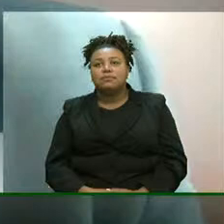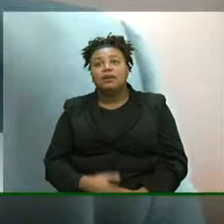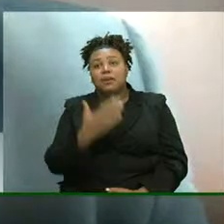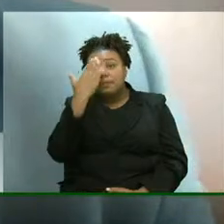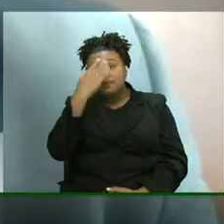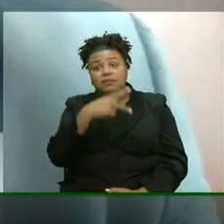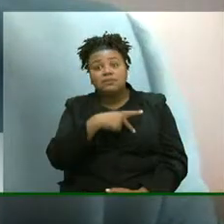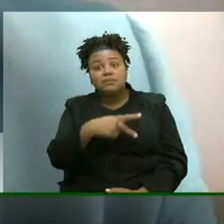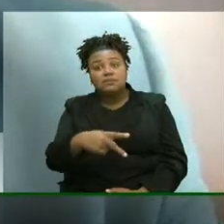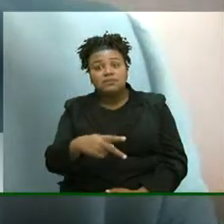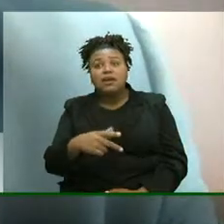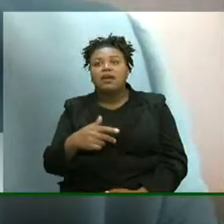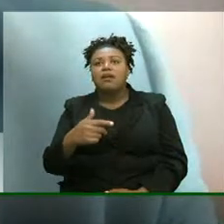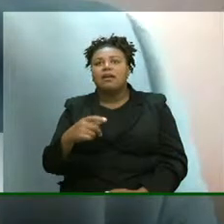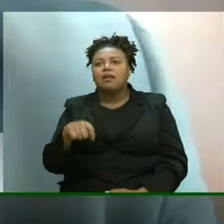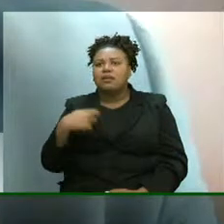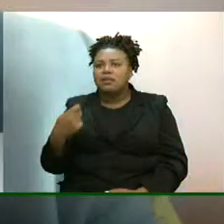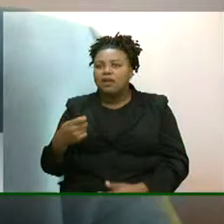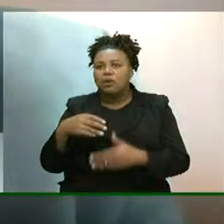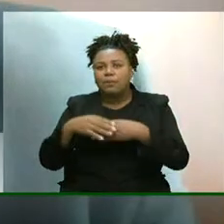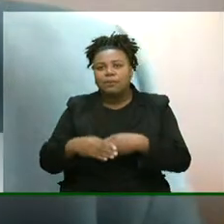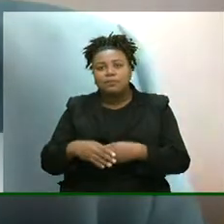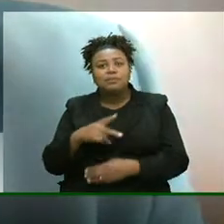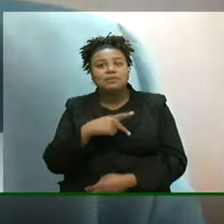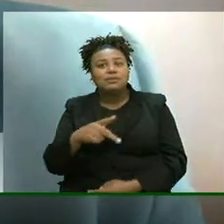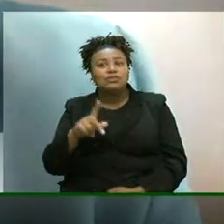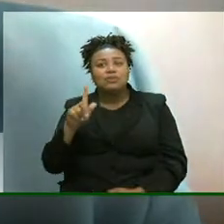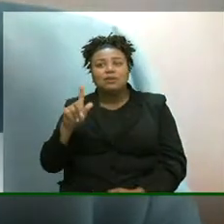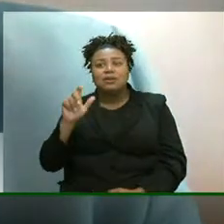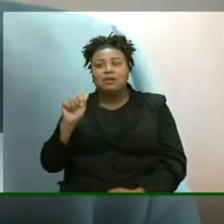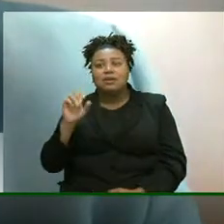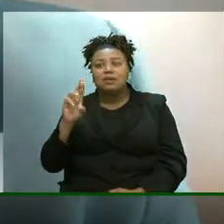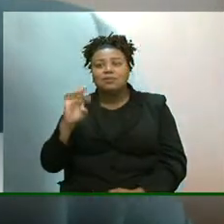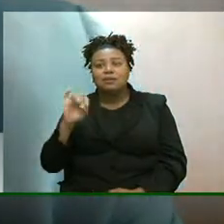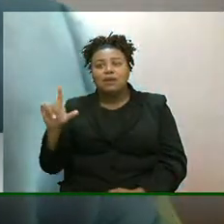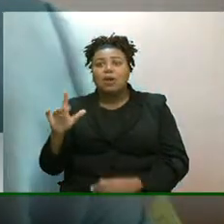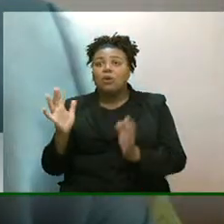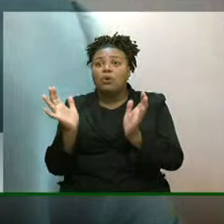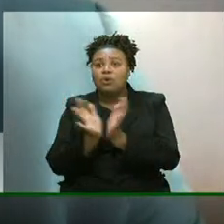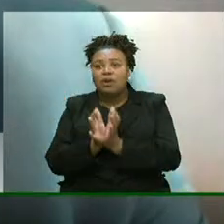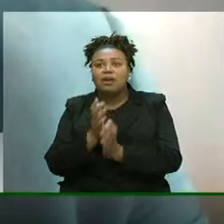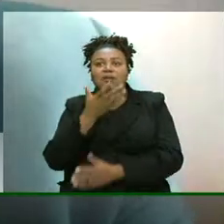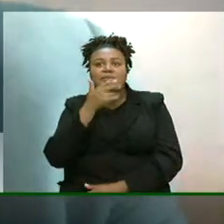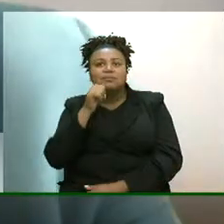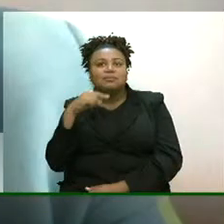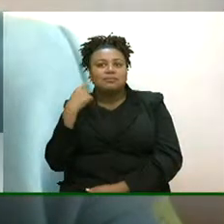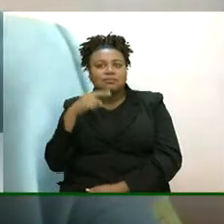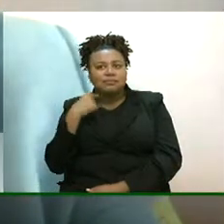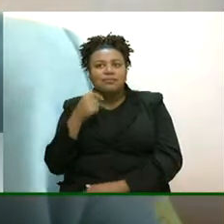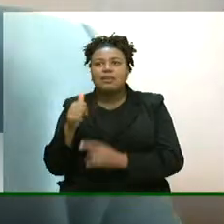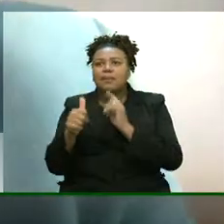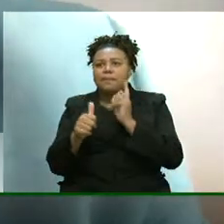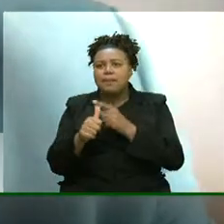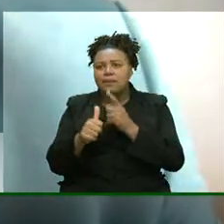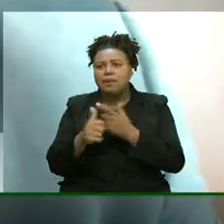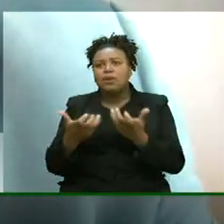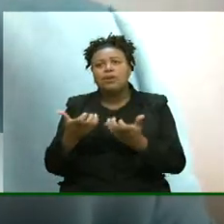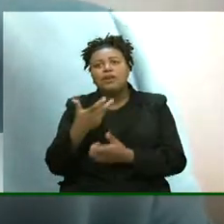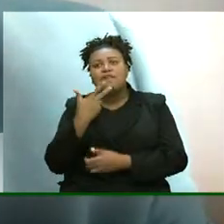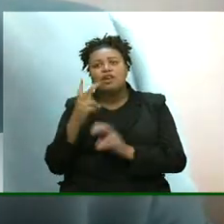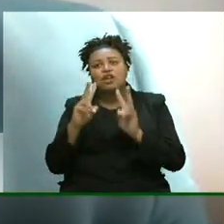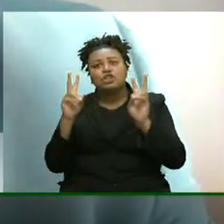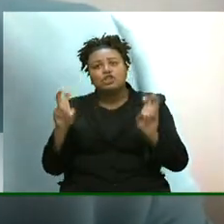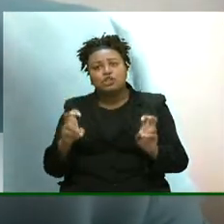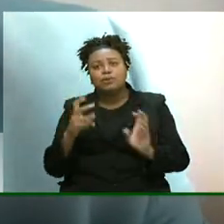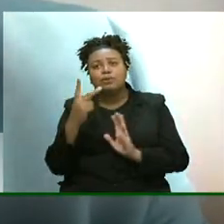Obrigado, senhor presidente, a quem eu saúdo, nosso presidente Gabriel Souza, colegas deputados e deputadas. Em primeiro lugar, me manifestar sobre